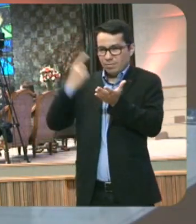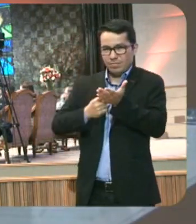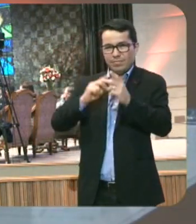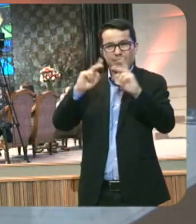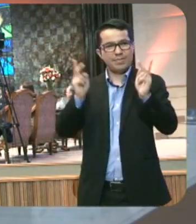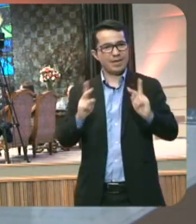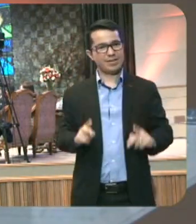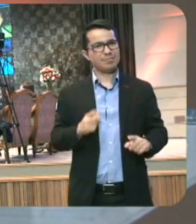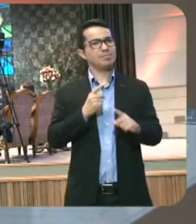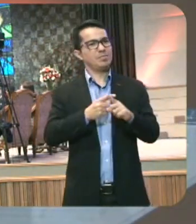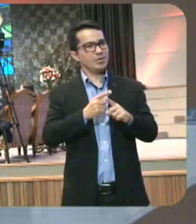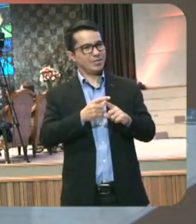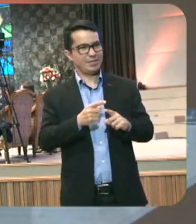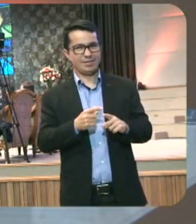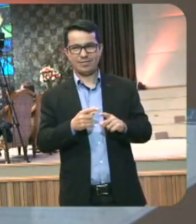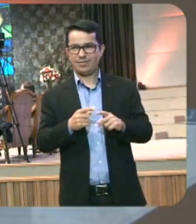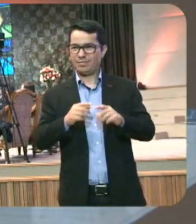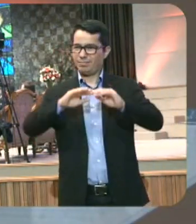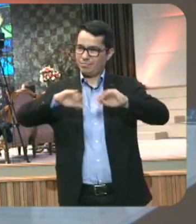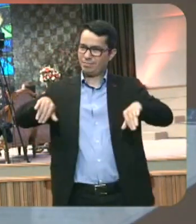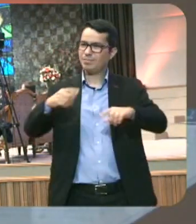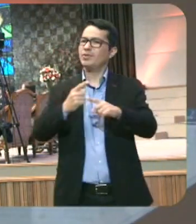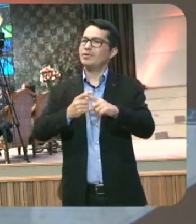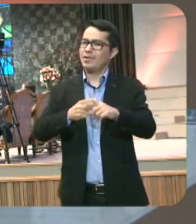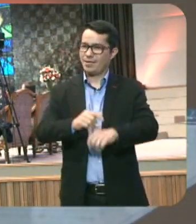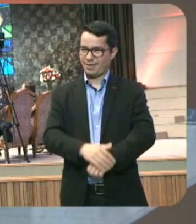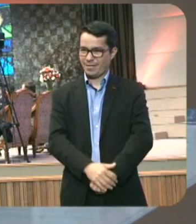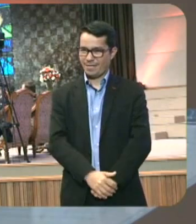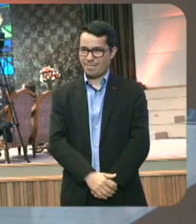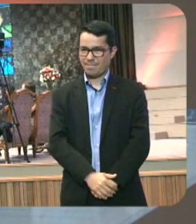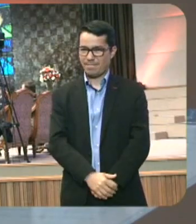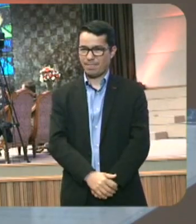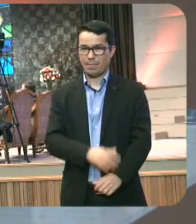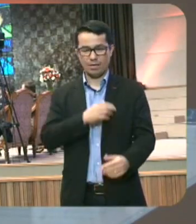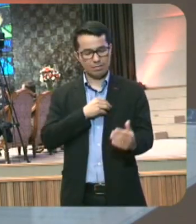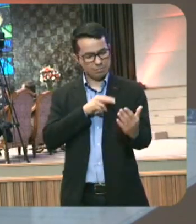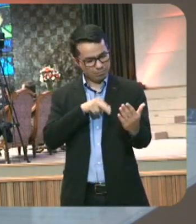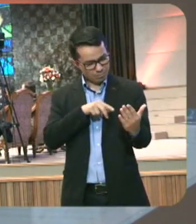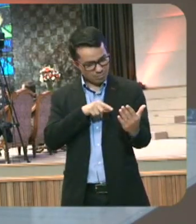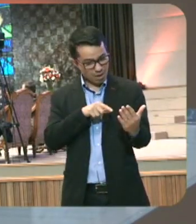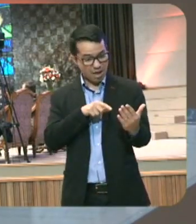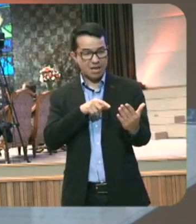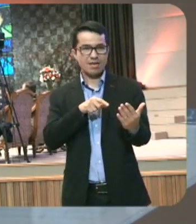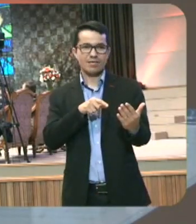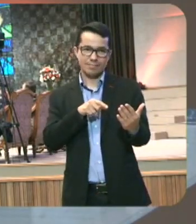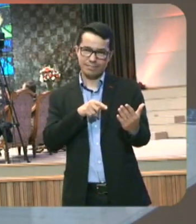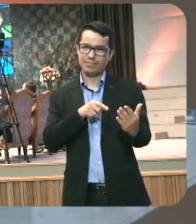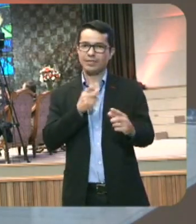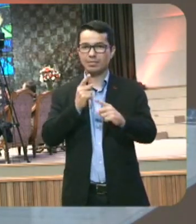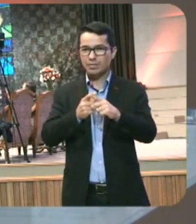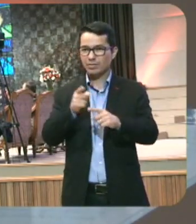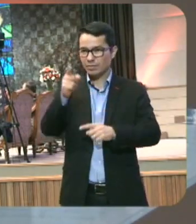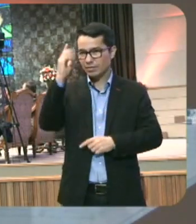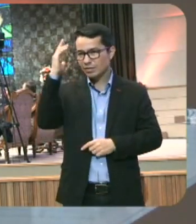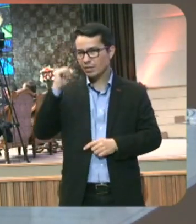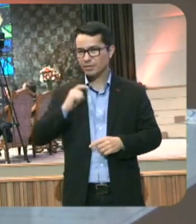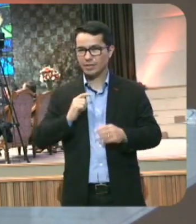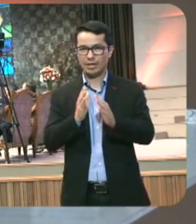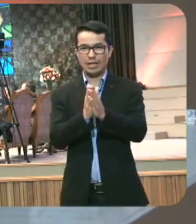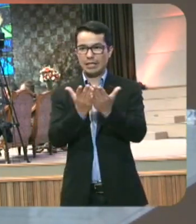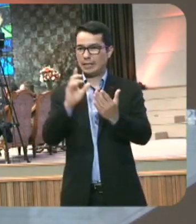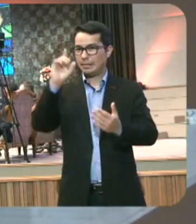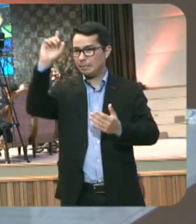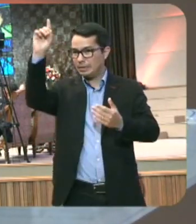depois que a mentira foi descoberta? E a resposta está na Bíblia, porque a Bíblia nos